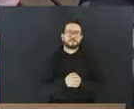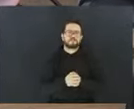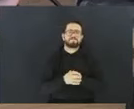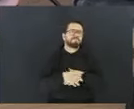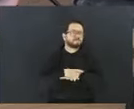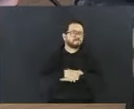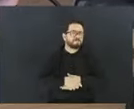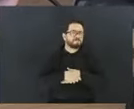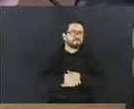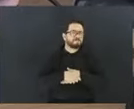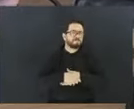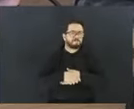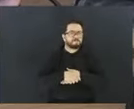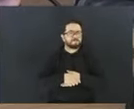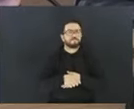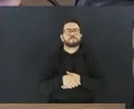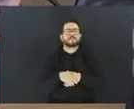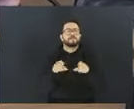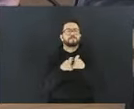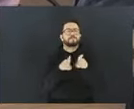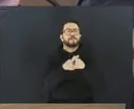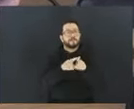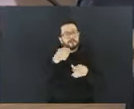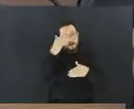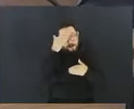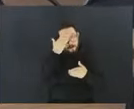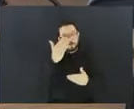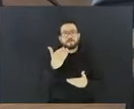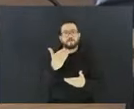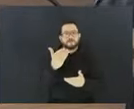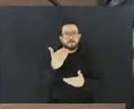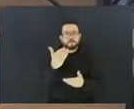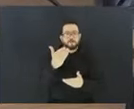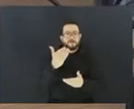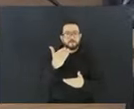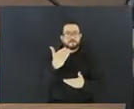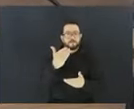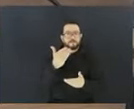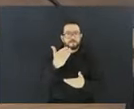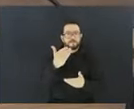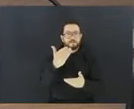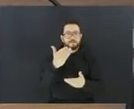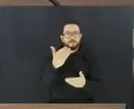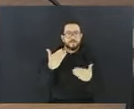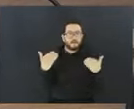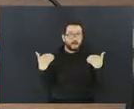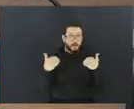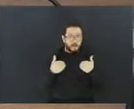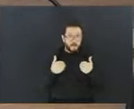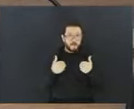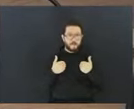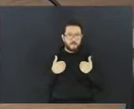e um agradecimento. Agradecimento, enquanto estive presidente dessa Câmara, nós